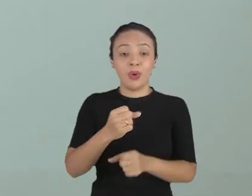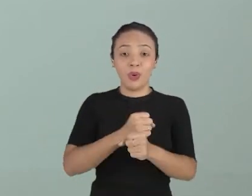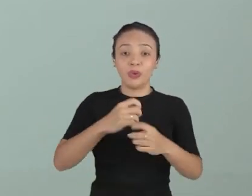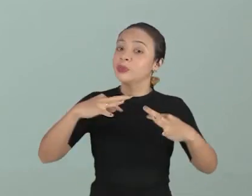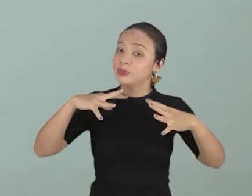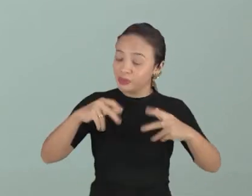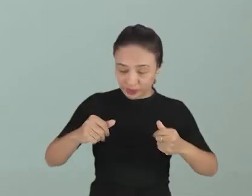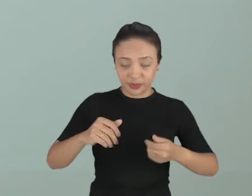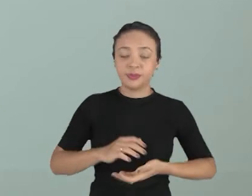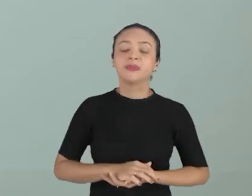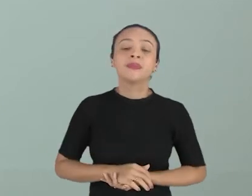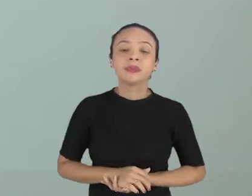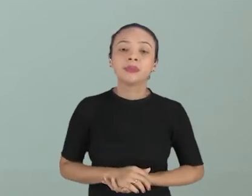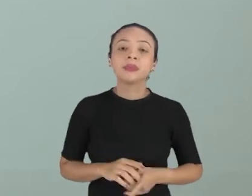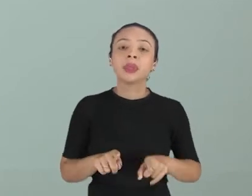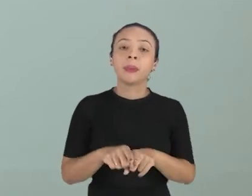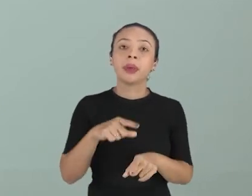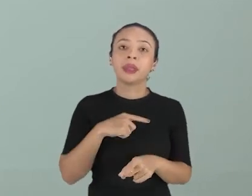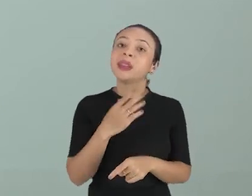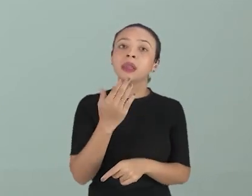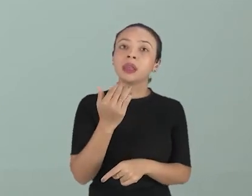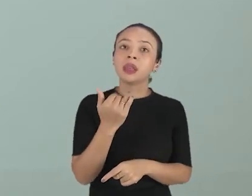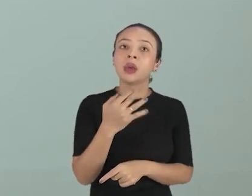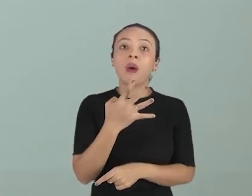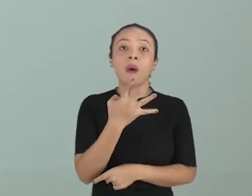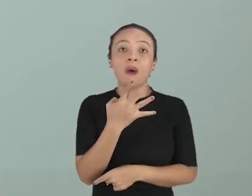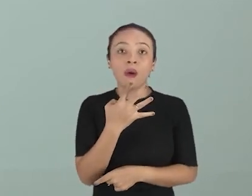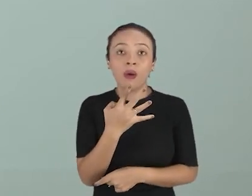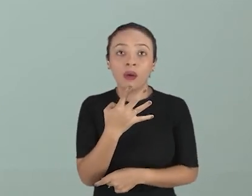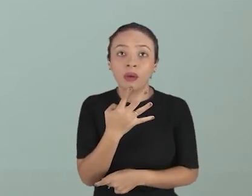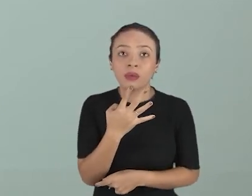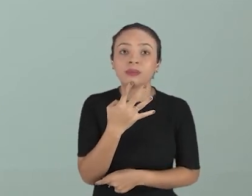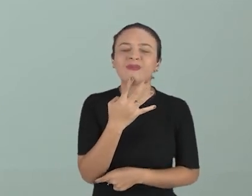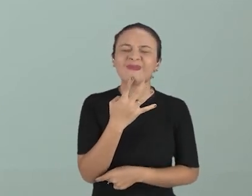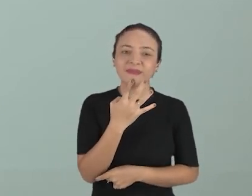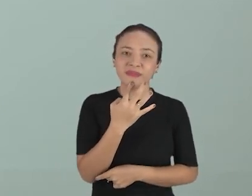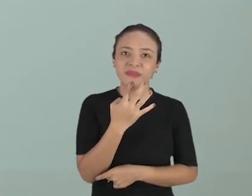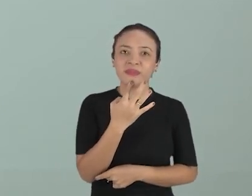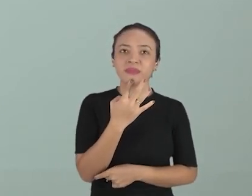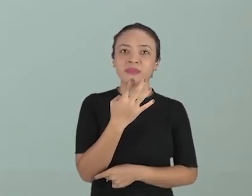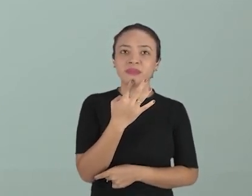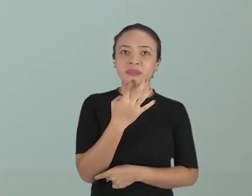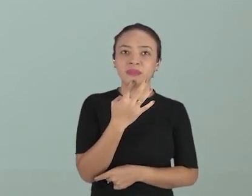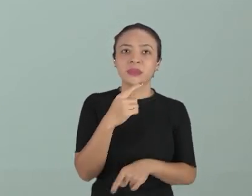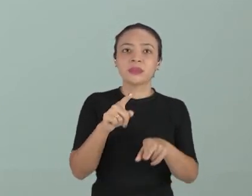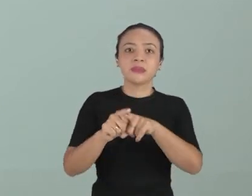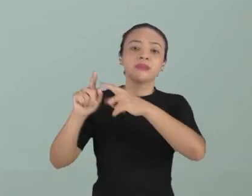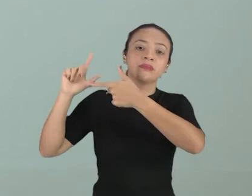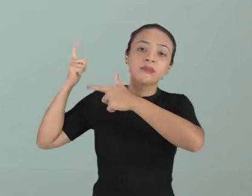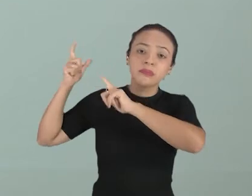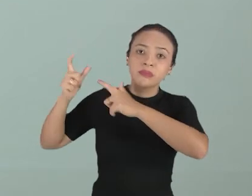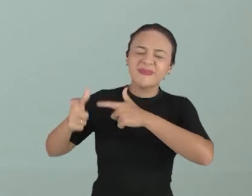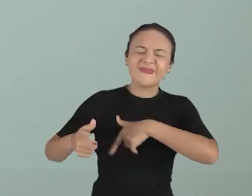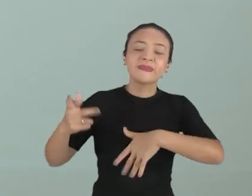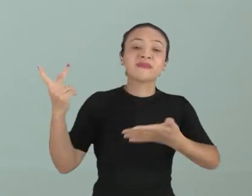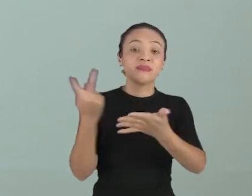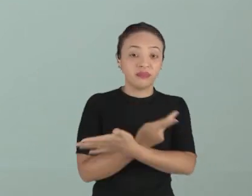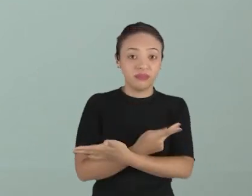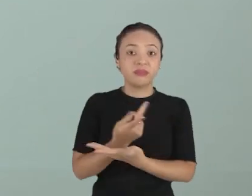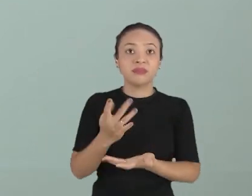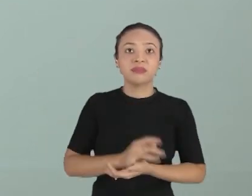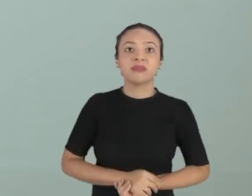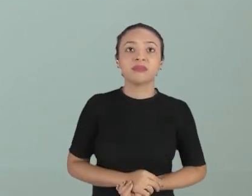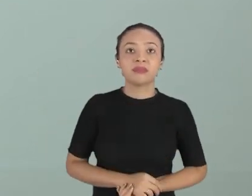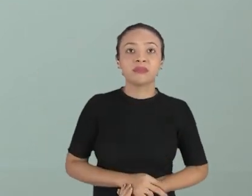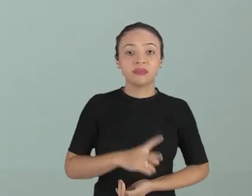né? E alguns pratos são bem conhecidos e algumas tradições também são feitas nesse dia. É o que a gente